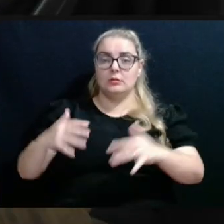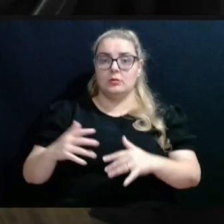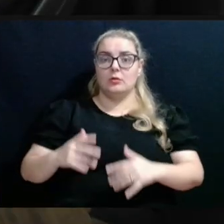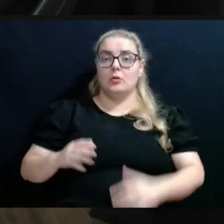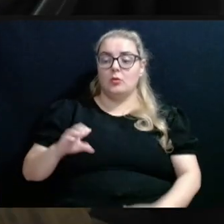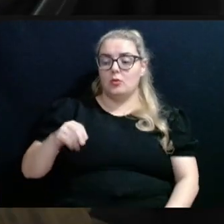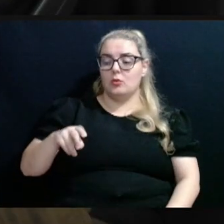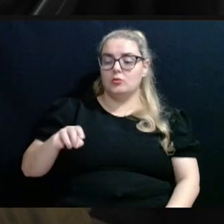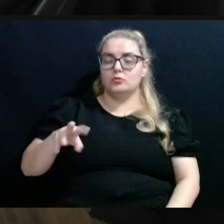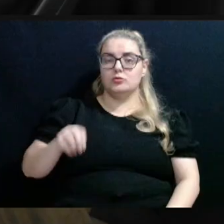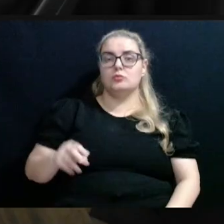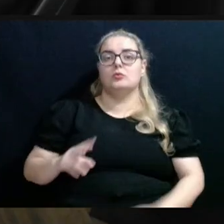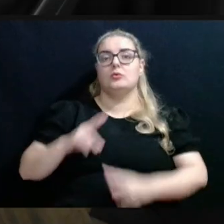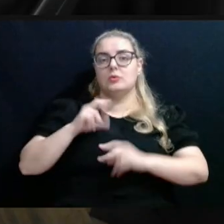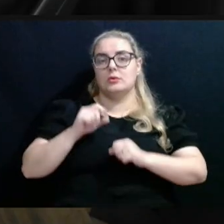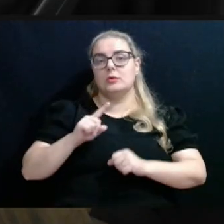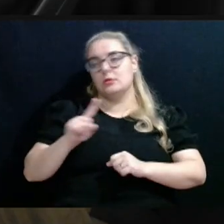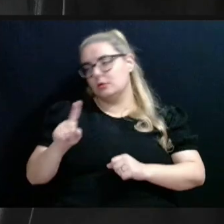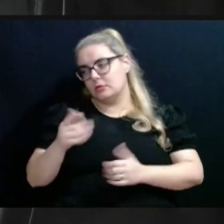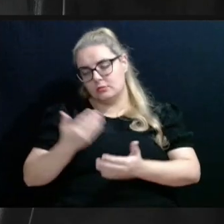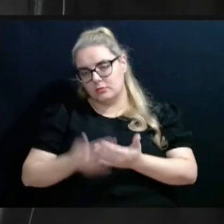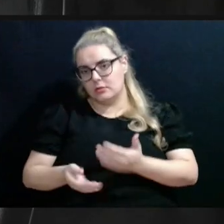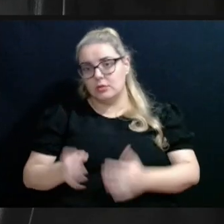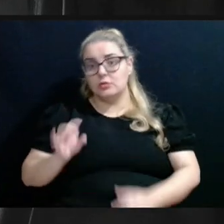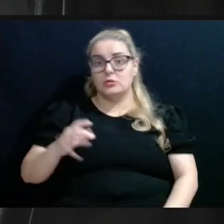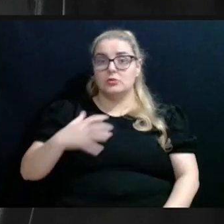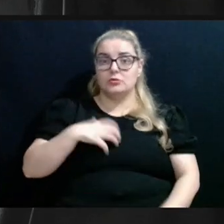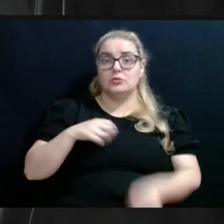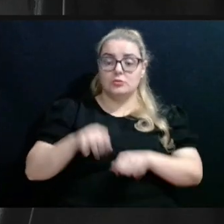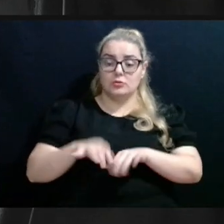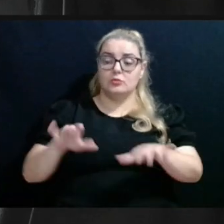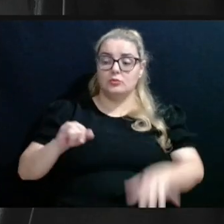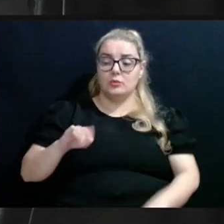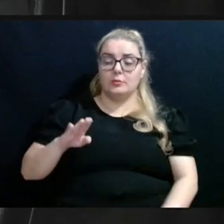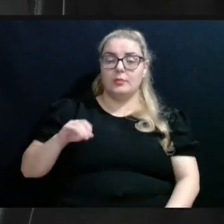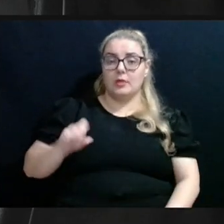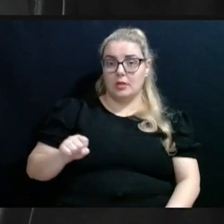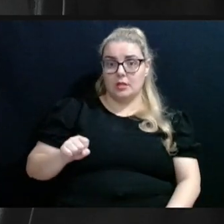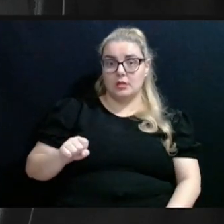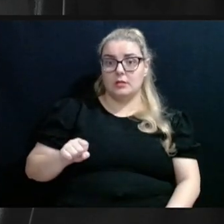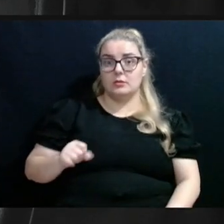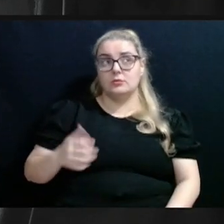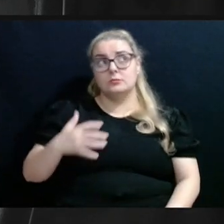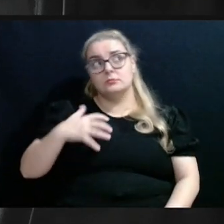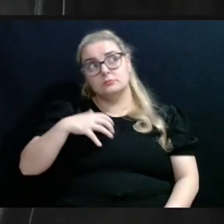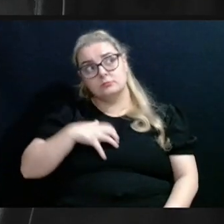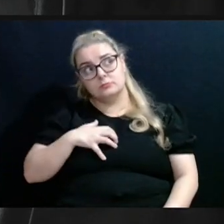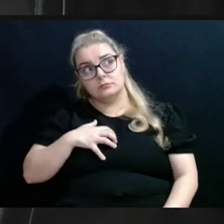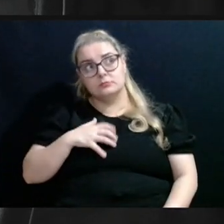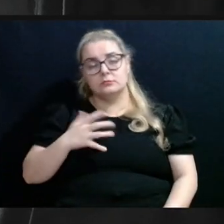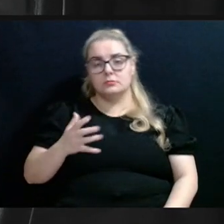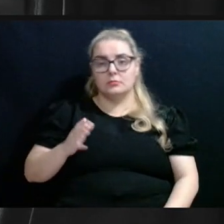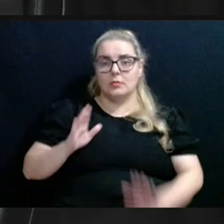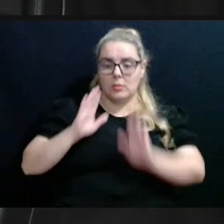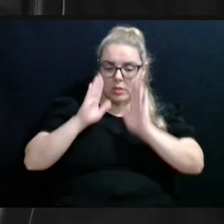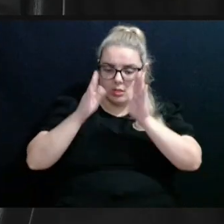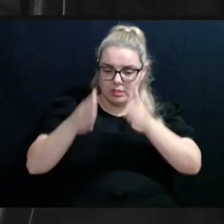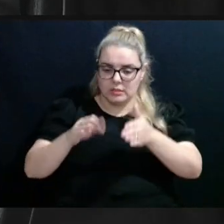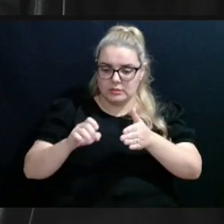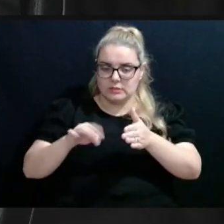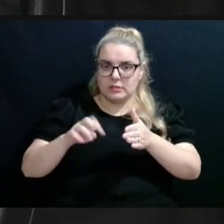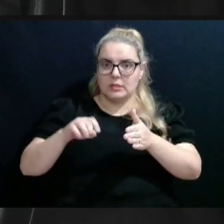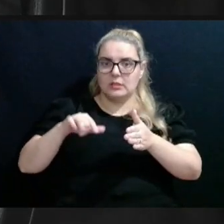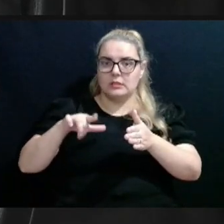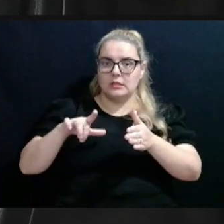isso. Somente a forma da redistribuição do IBS é que será de uma forma centralizada, ela será toda